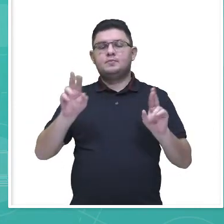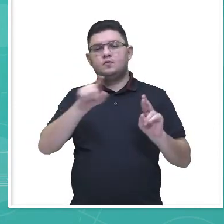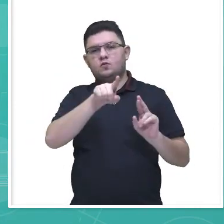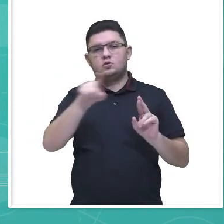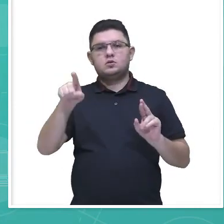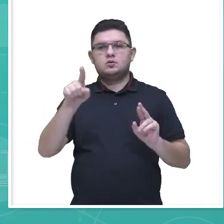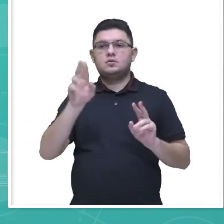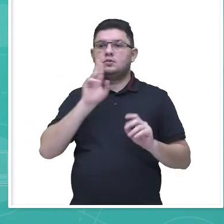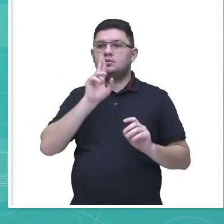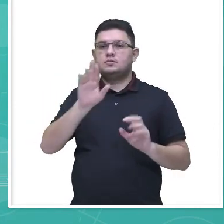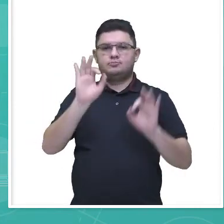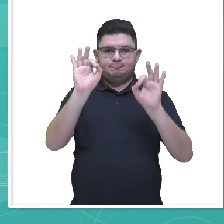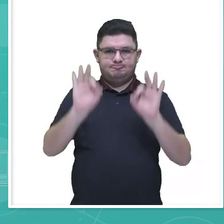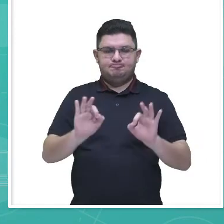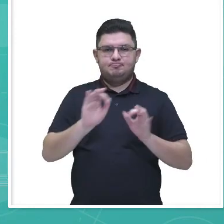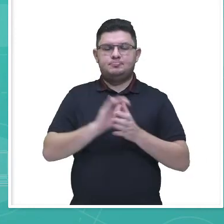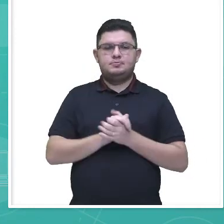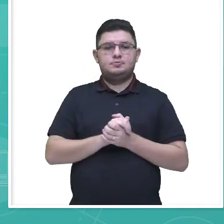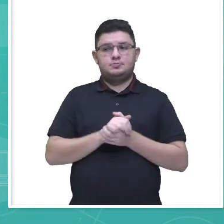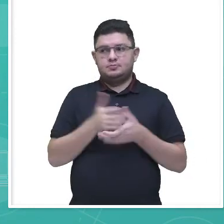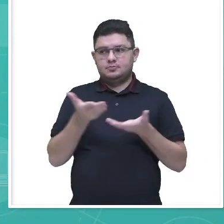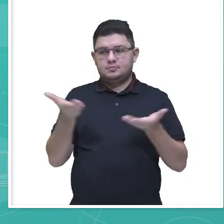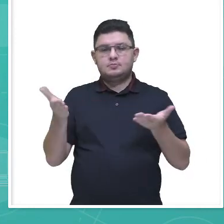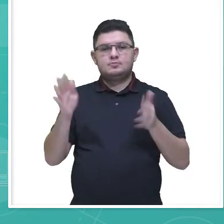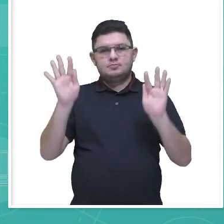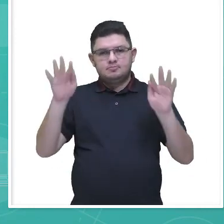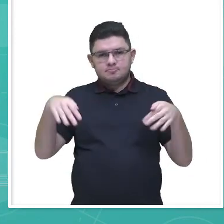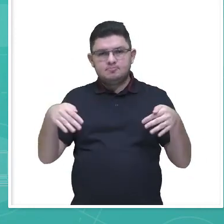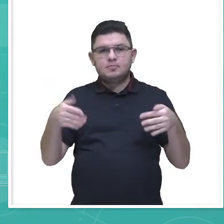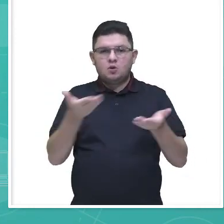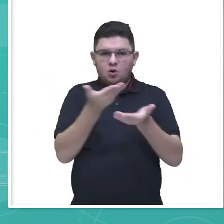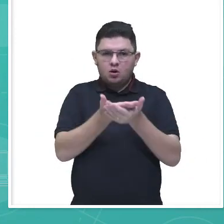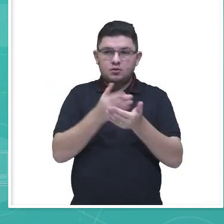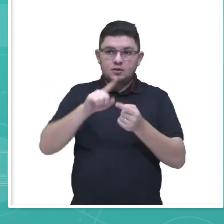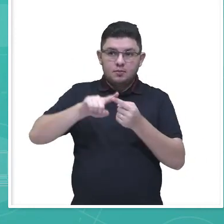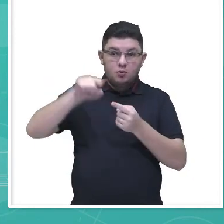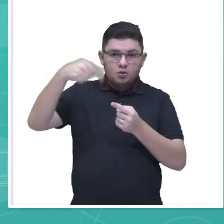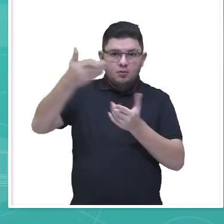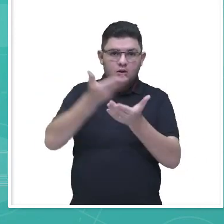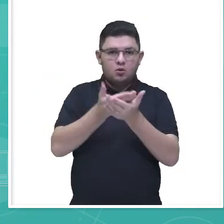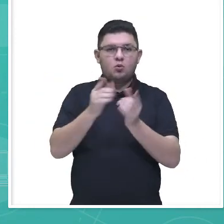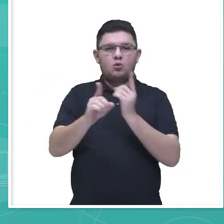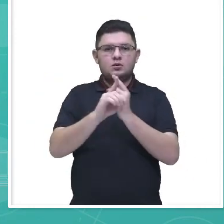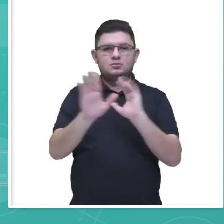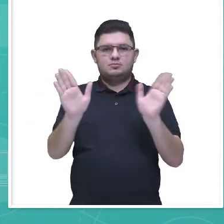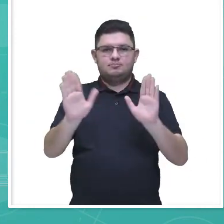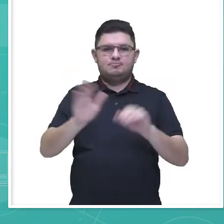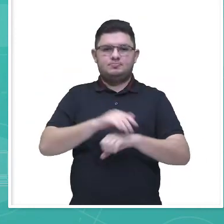acertado. E é isso aí. Essa foi a nossa aula de hoje e até uma próxima aula, pessoal.